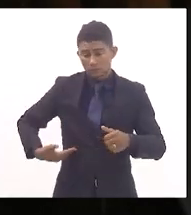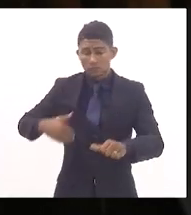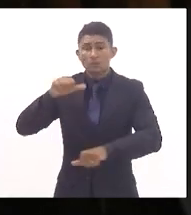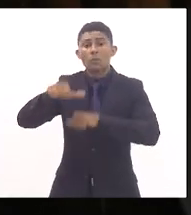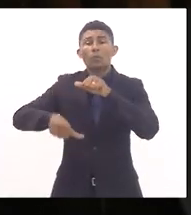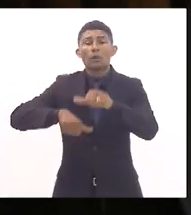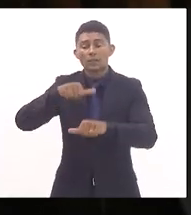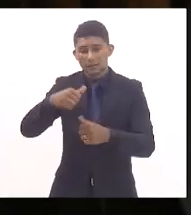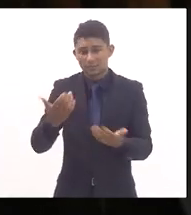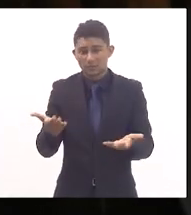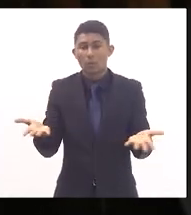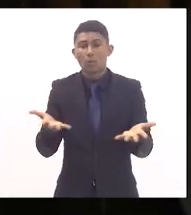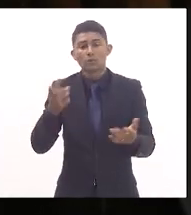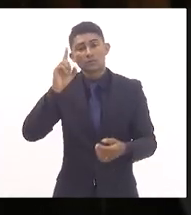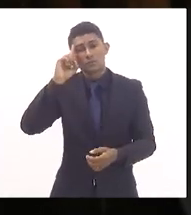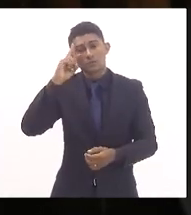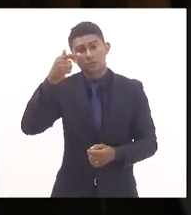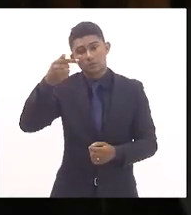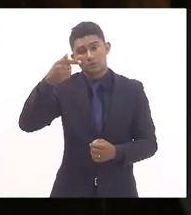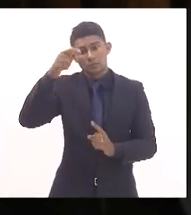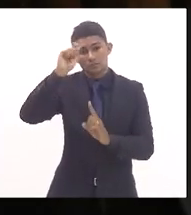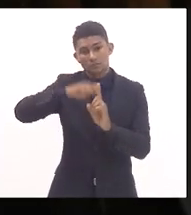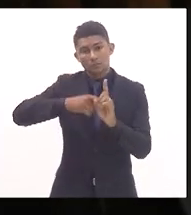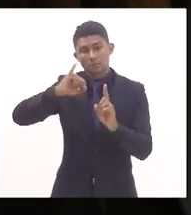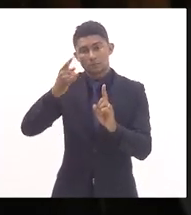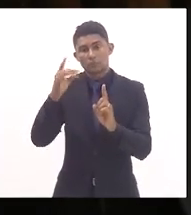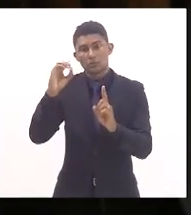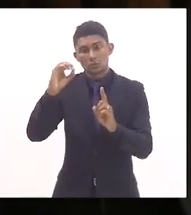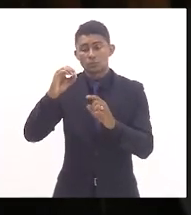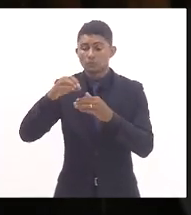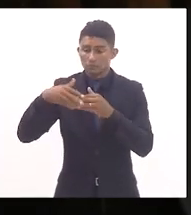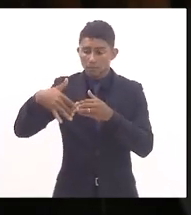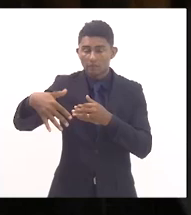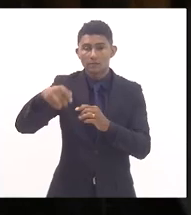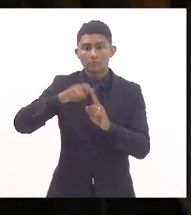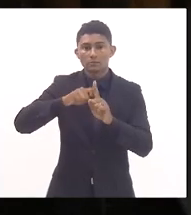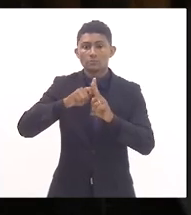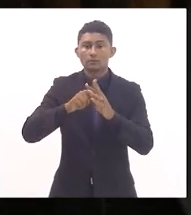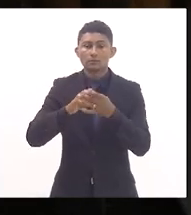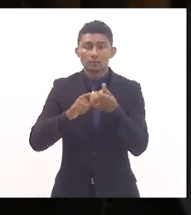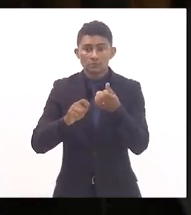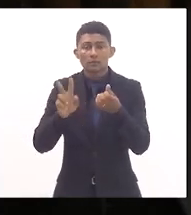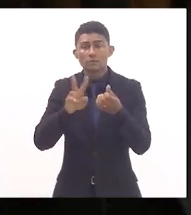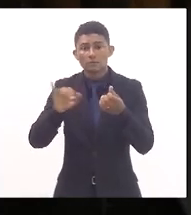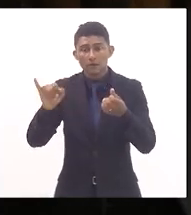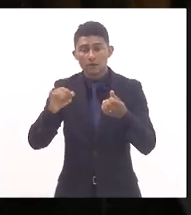sete de Junho seis meses acabar todos os governos